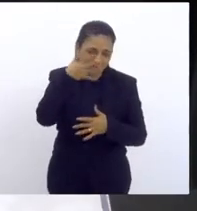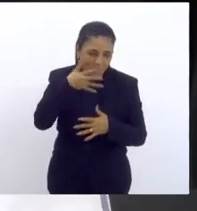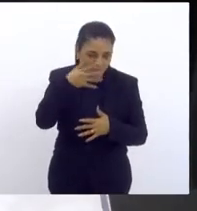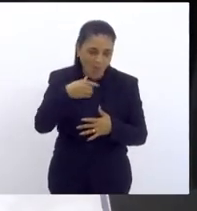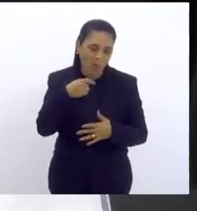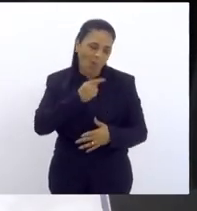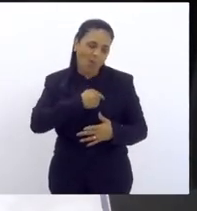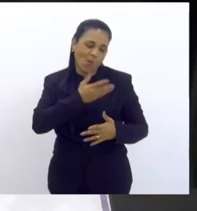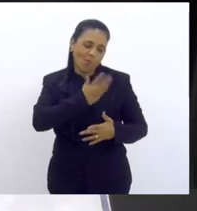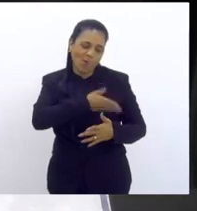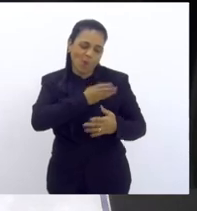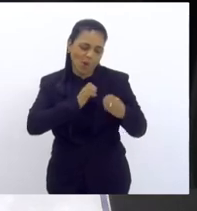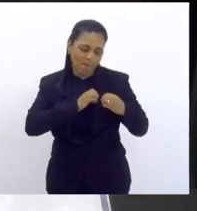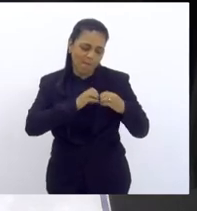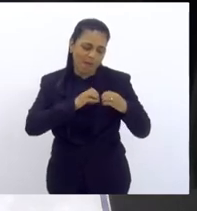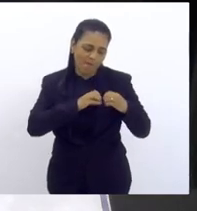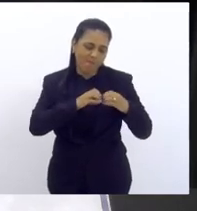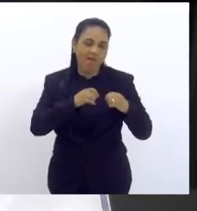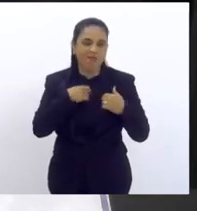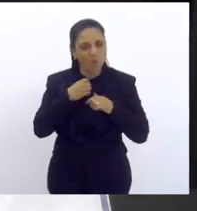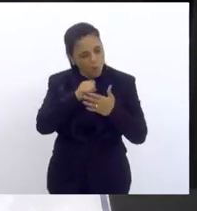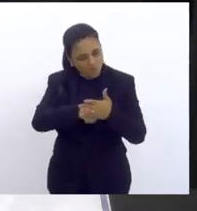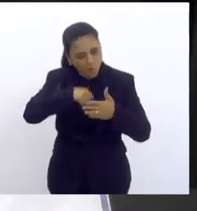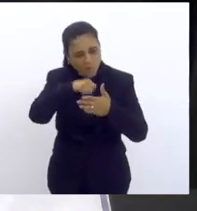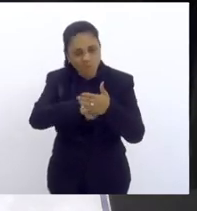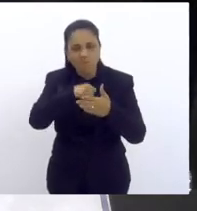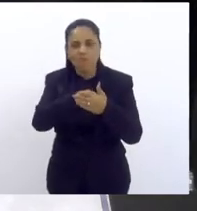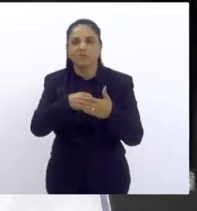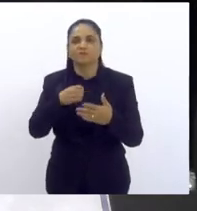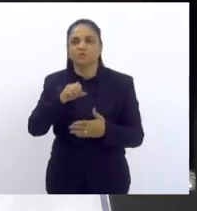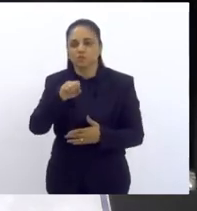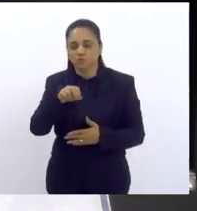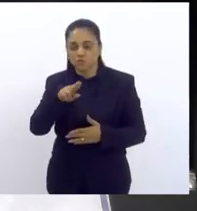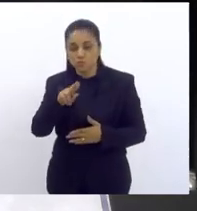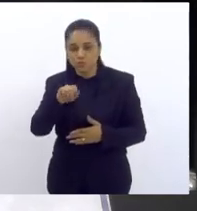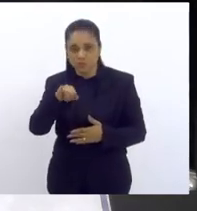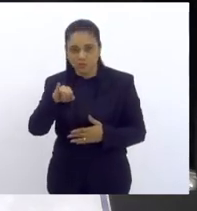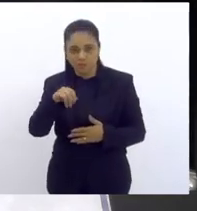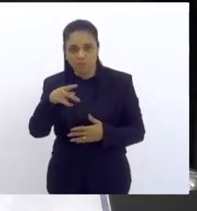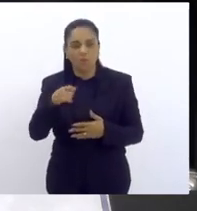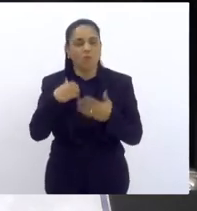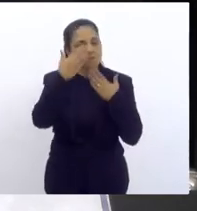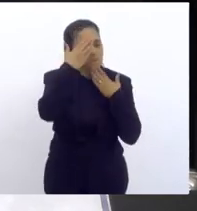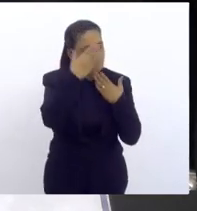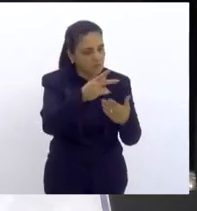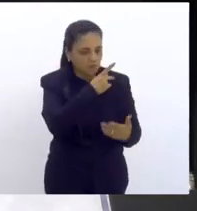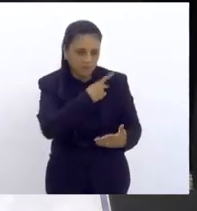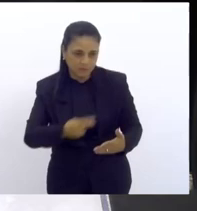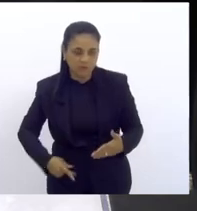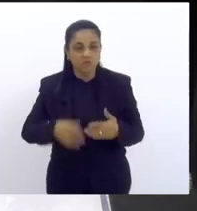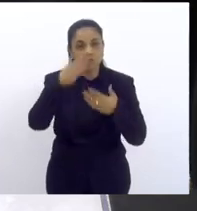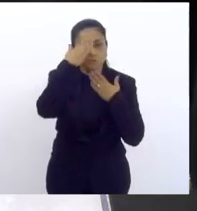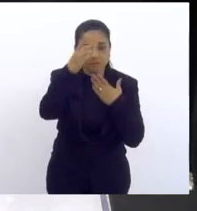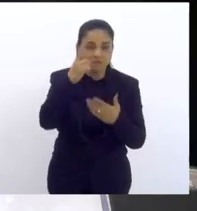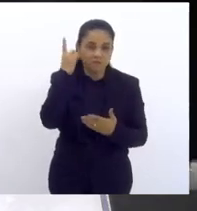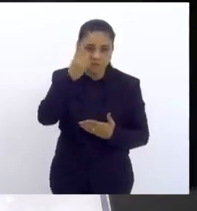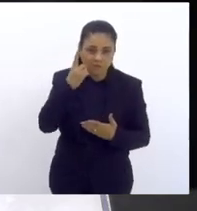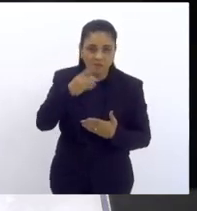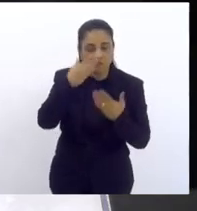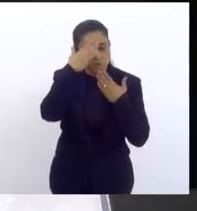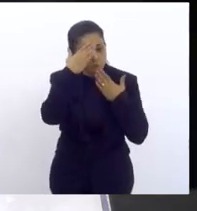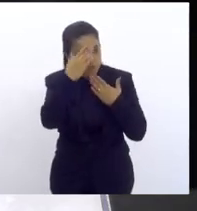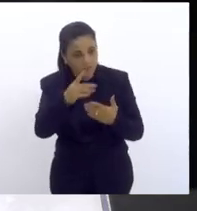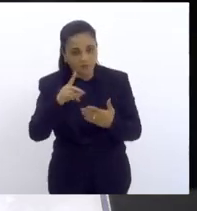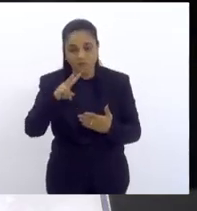fala nós temos que brigar em favor da suipa Obrigado Deputado Obrigado Presidente Obrigado Vinícius pelo